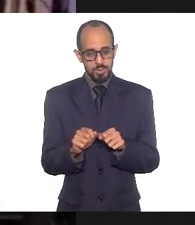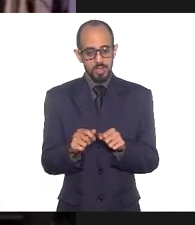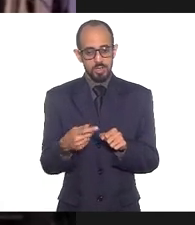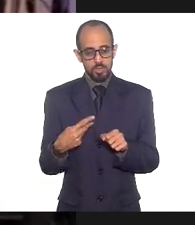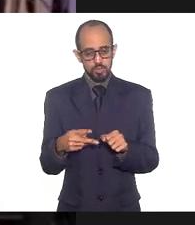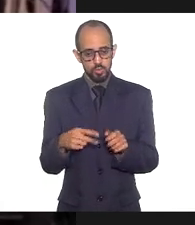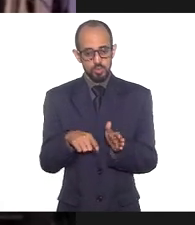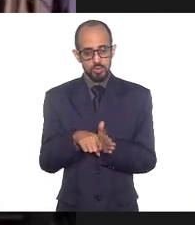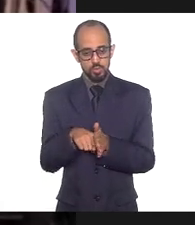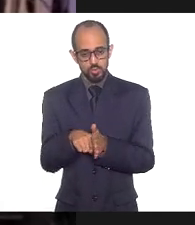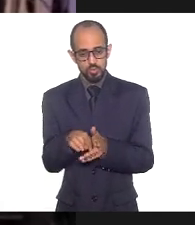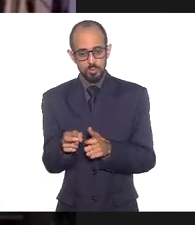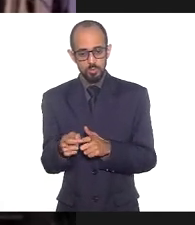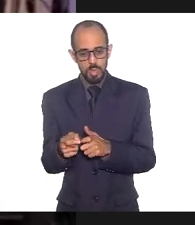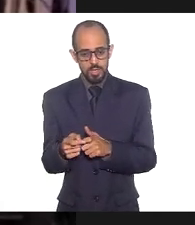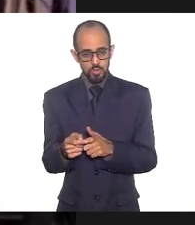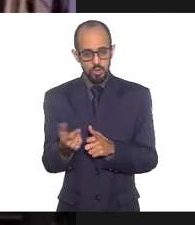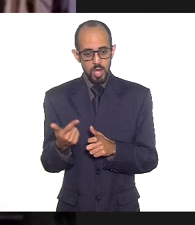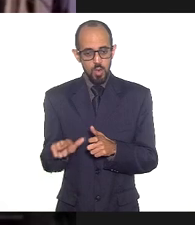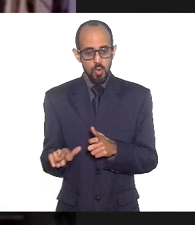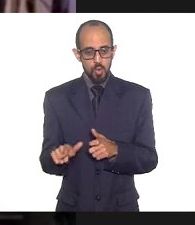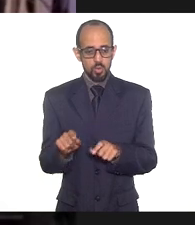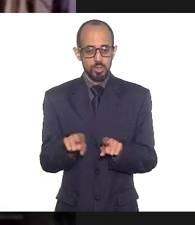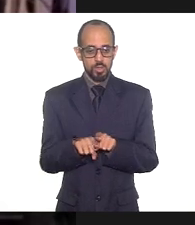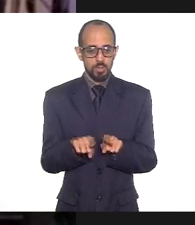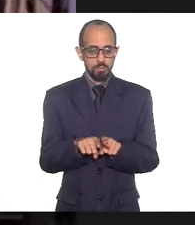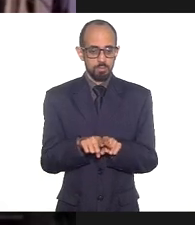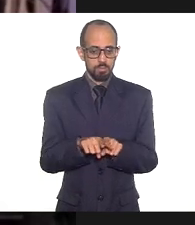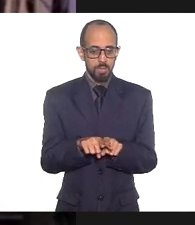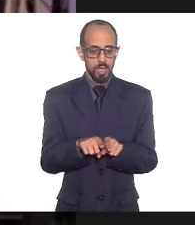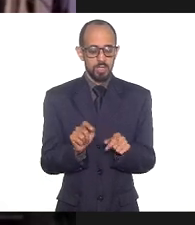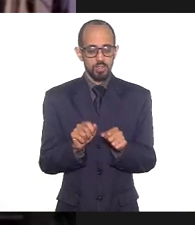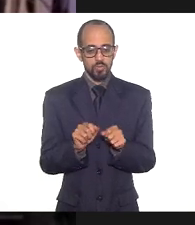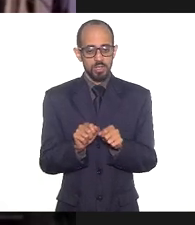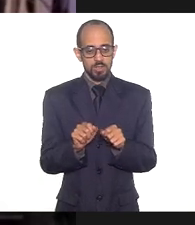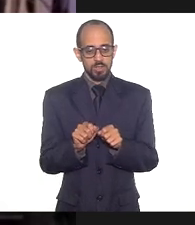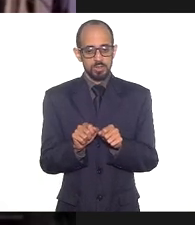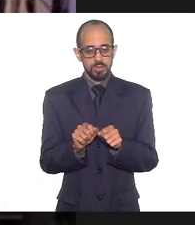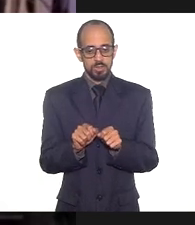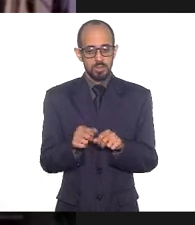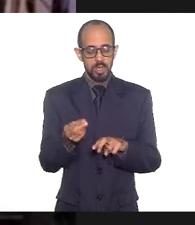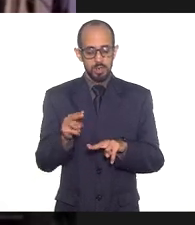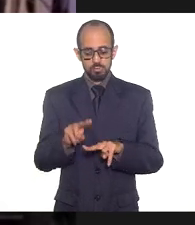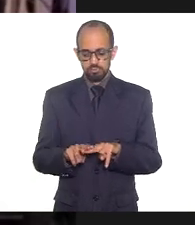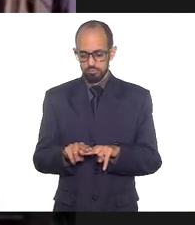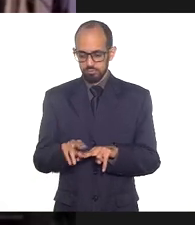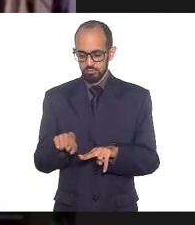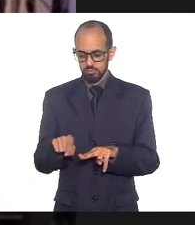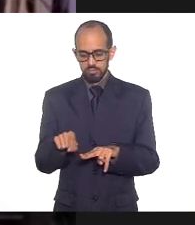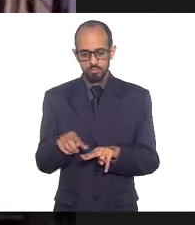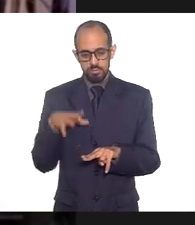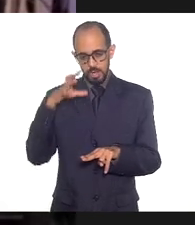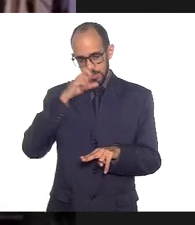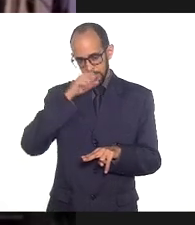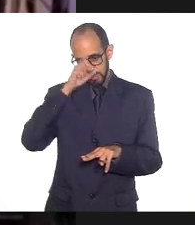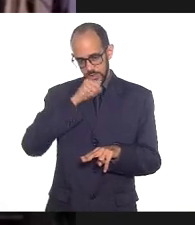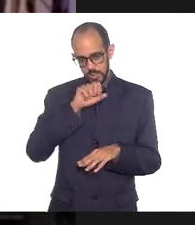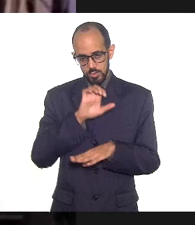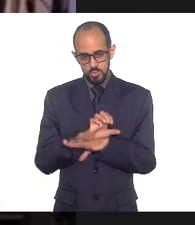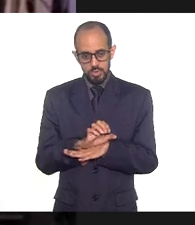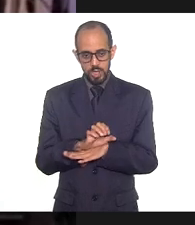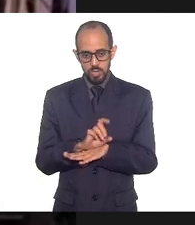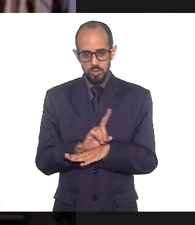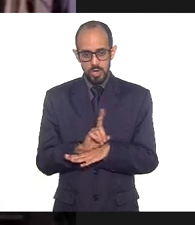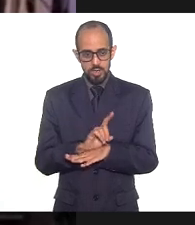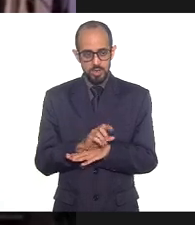consultas e as outras e cumprir as suas medidas socioeducativas que aprender como estava a